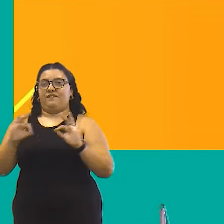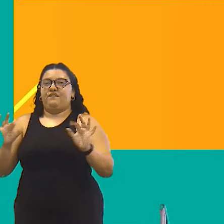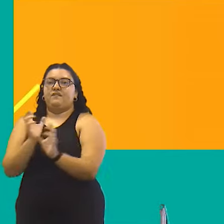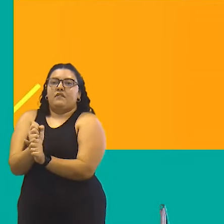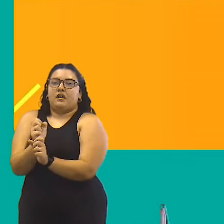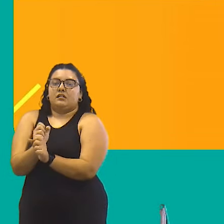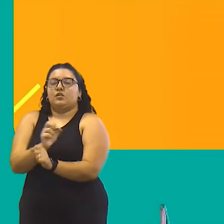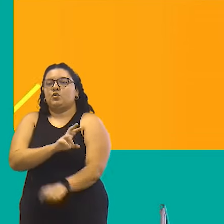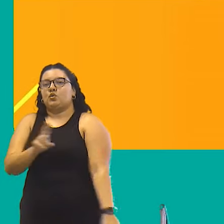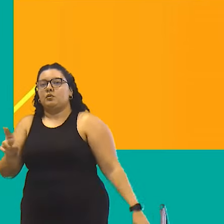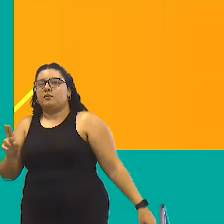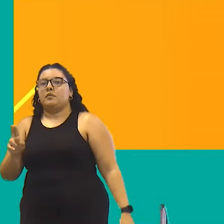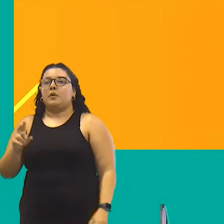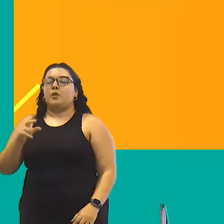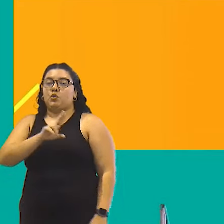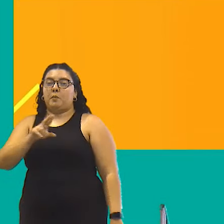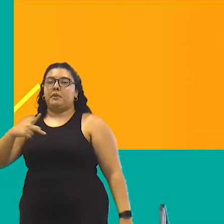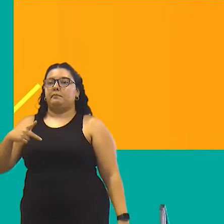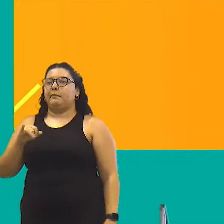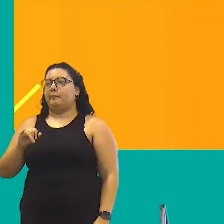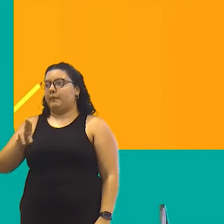chamada equação do piu-piu.